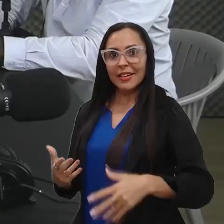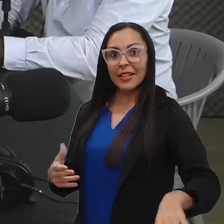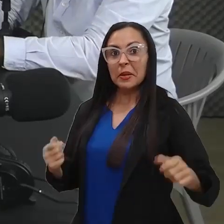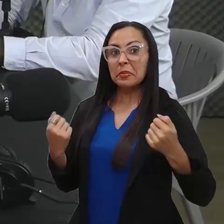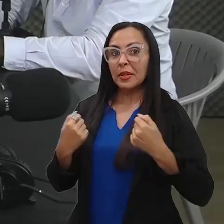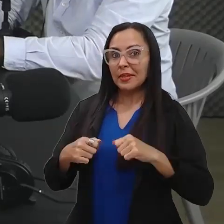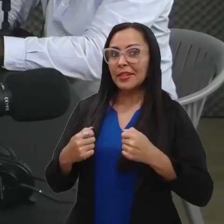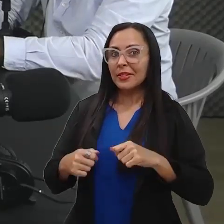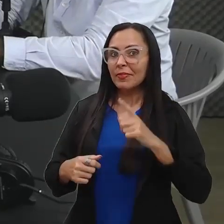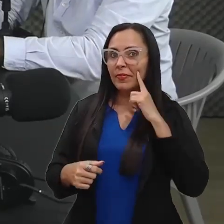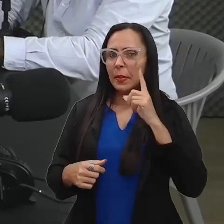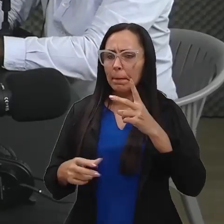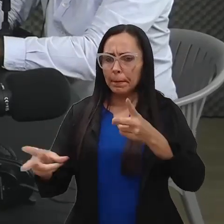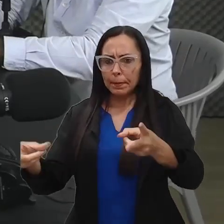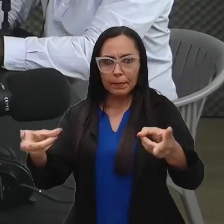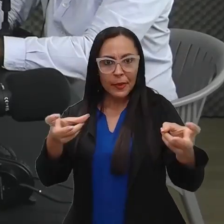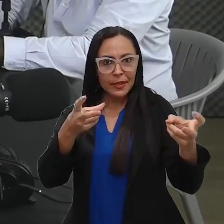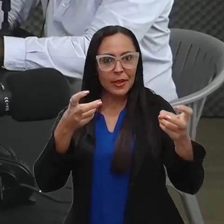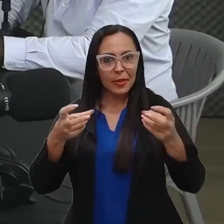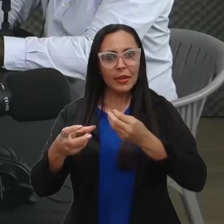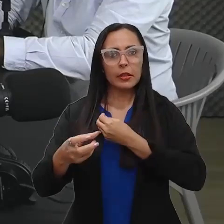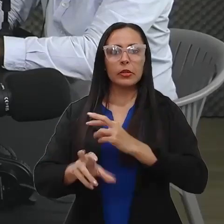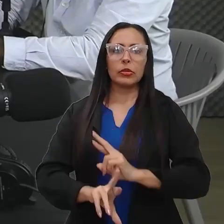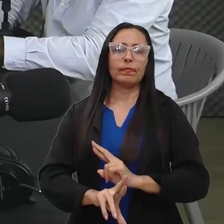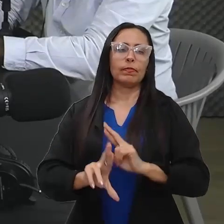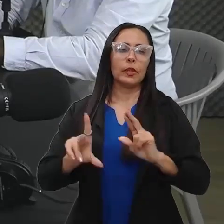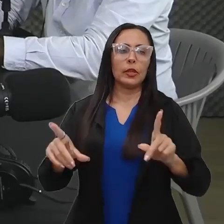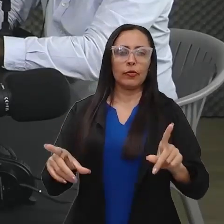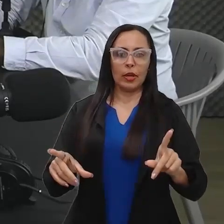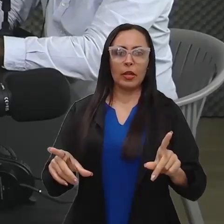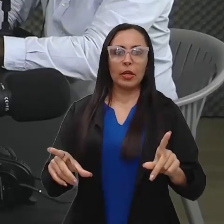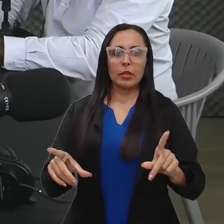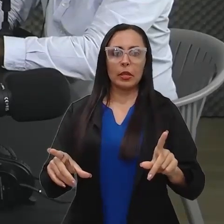né, perceber que existe uma diferença.